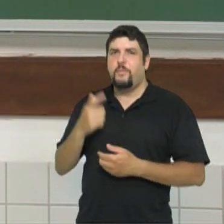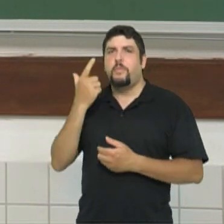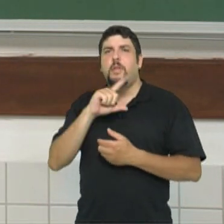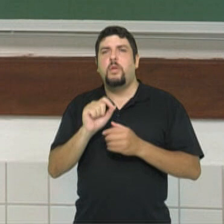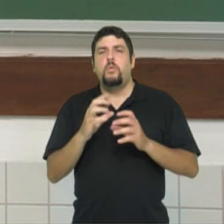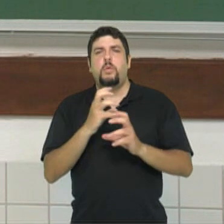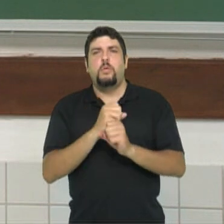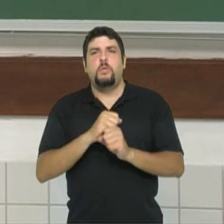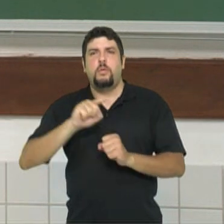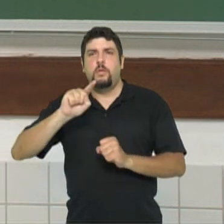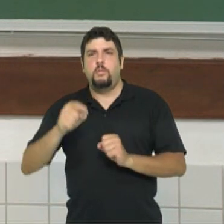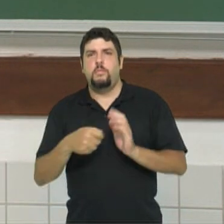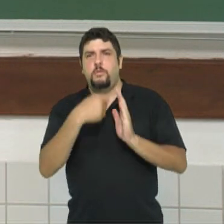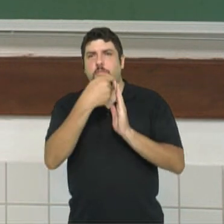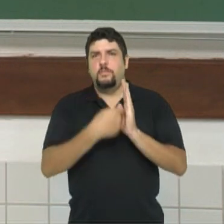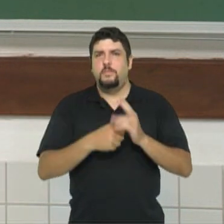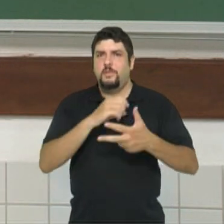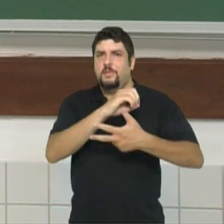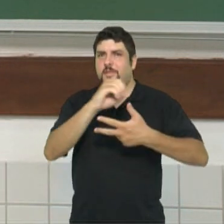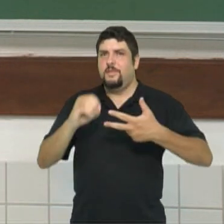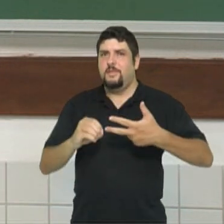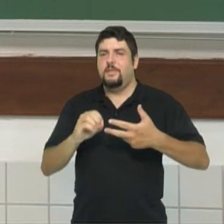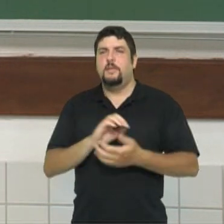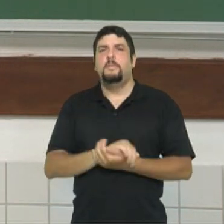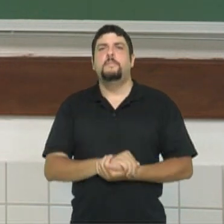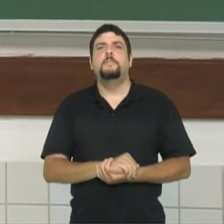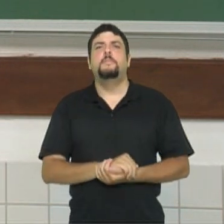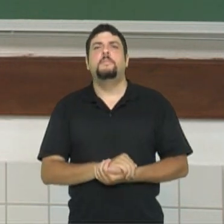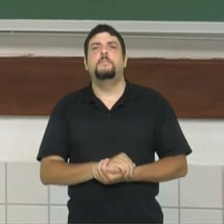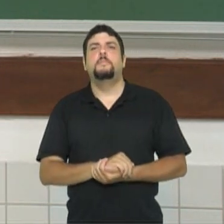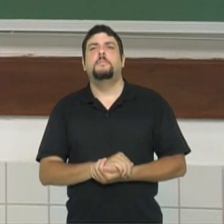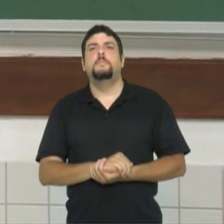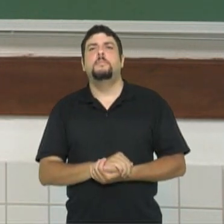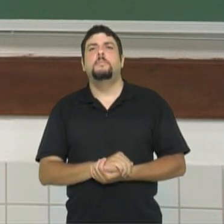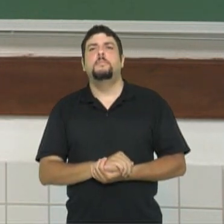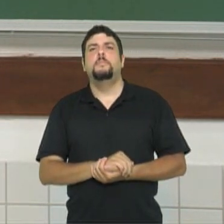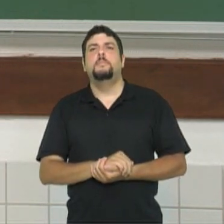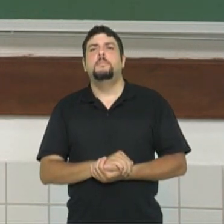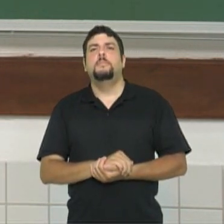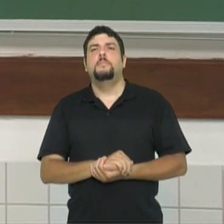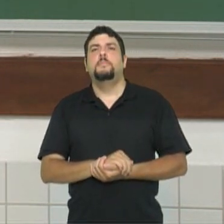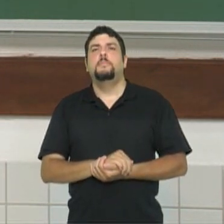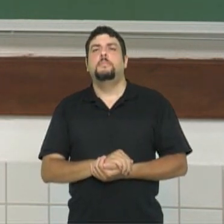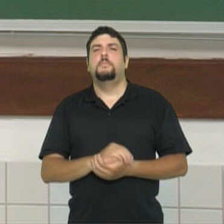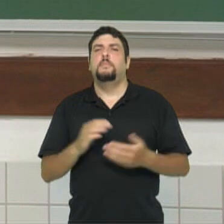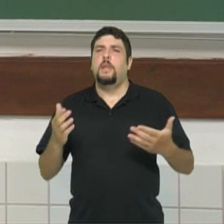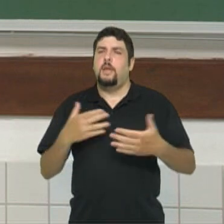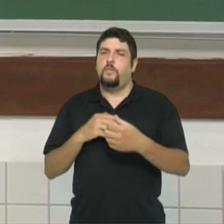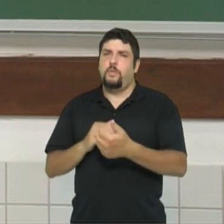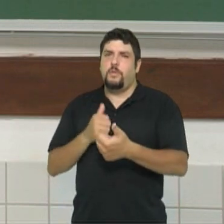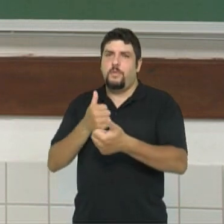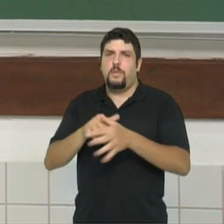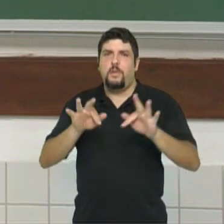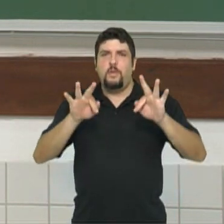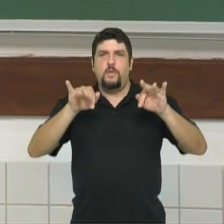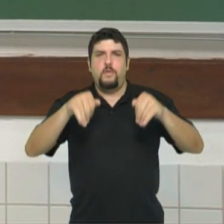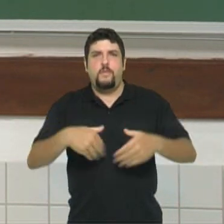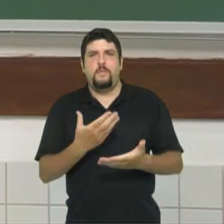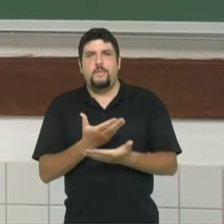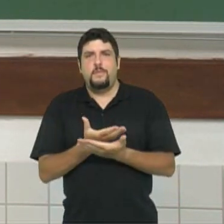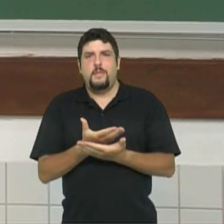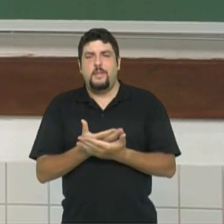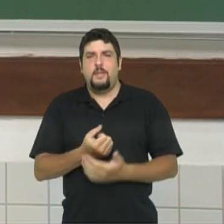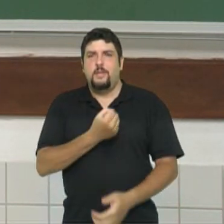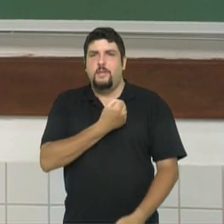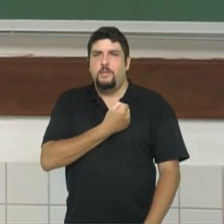a nota 1000 na redação do Enem. Pessoal, chegamos então ao final da nossa aula de